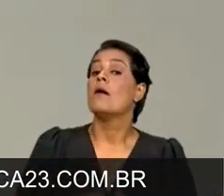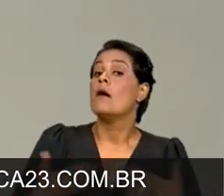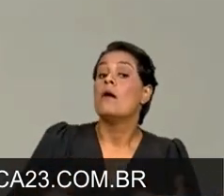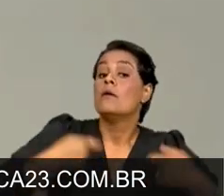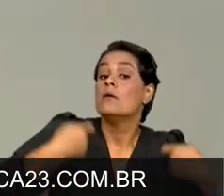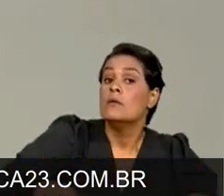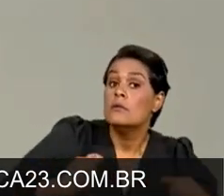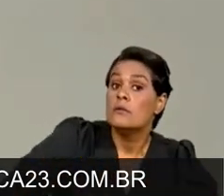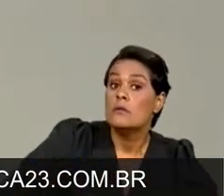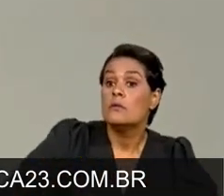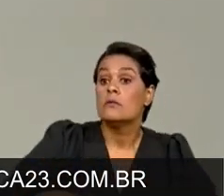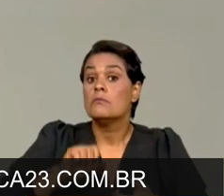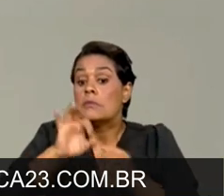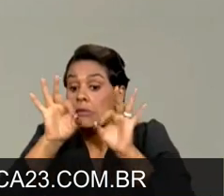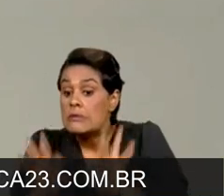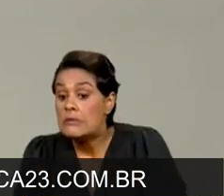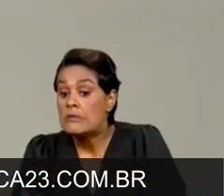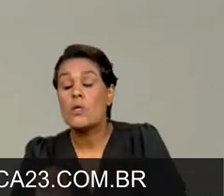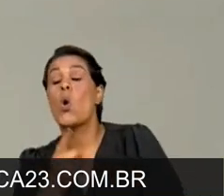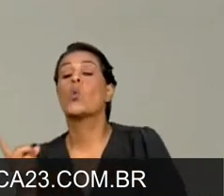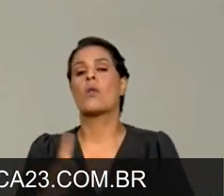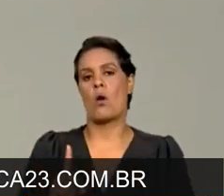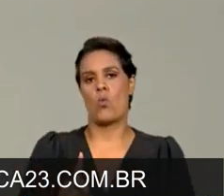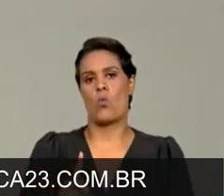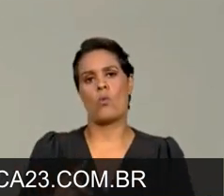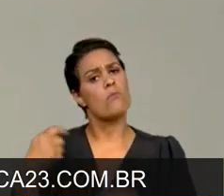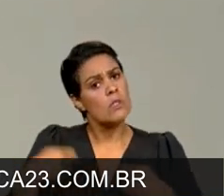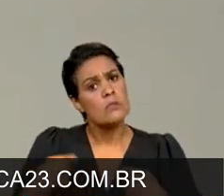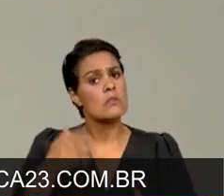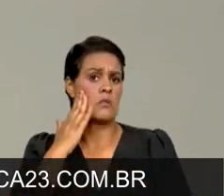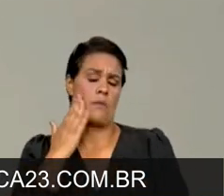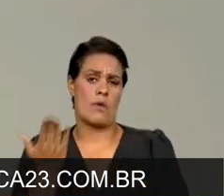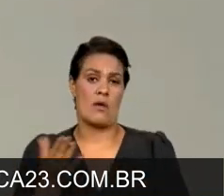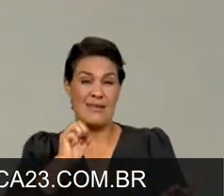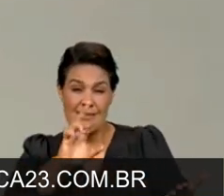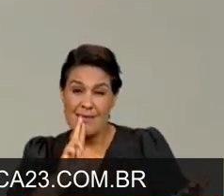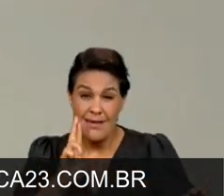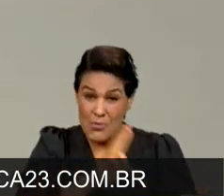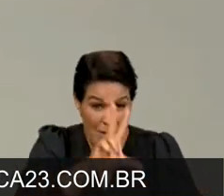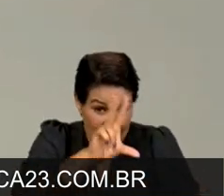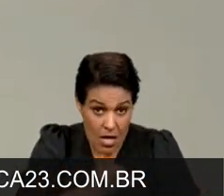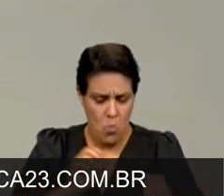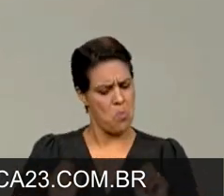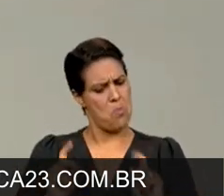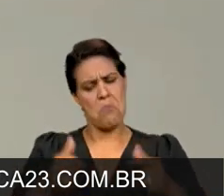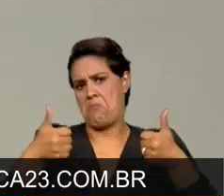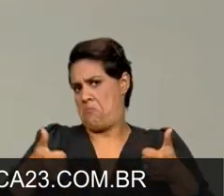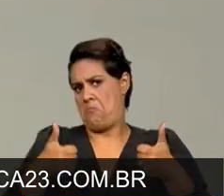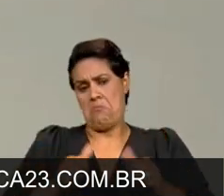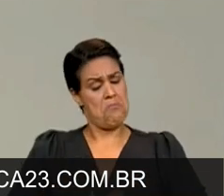não haver regulação da plataforma digital? Se a resposta é não, estamos entendidos,